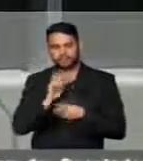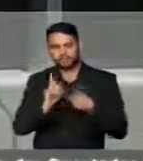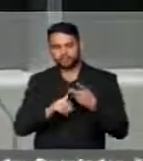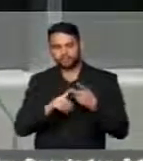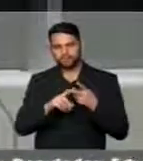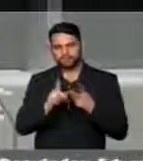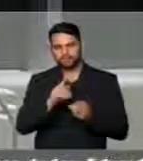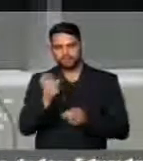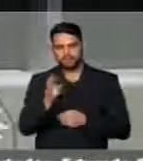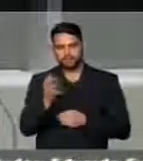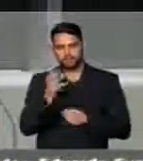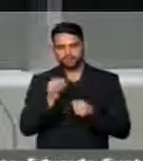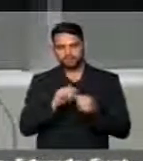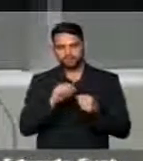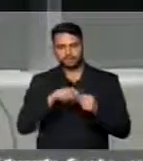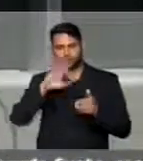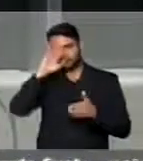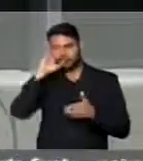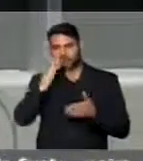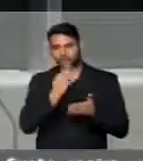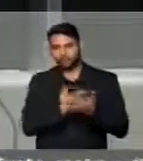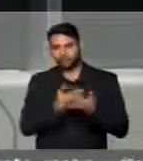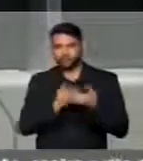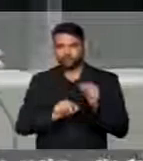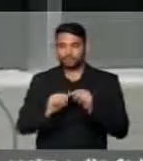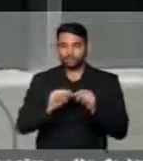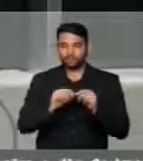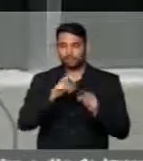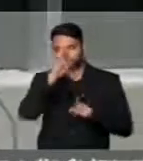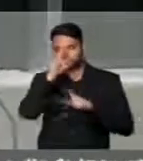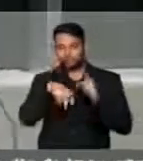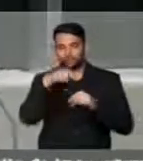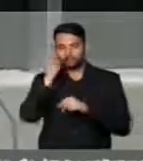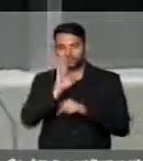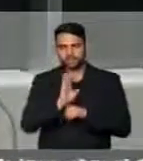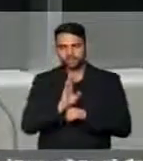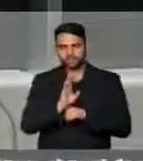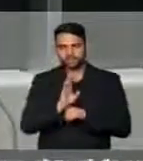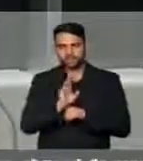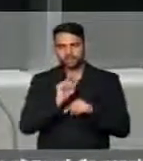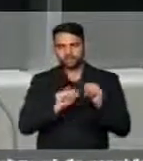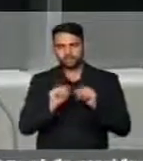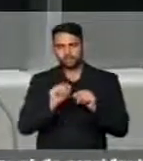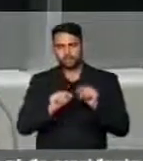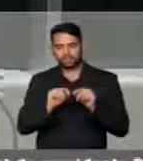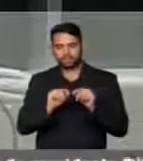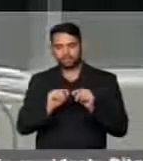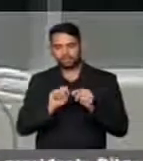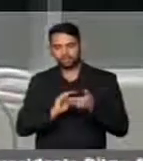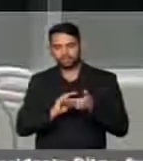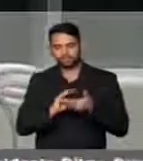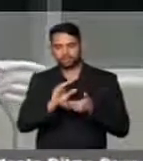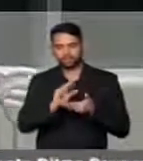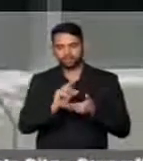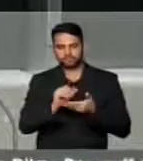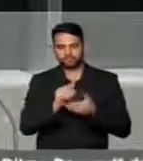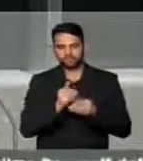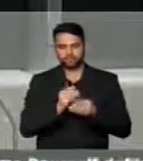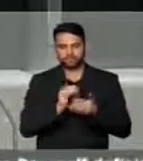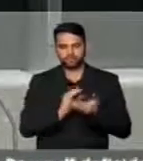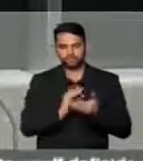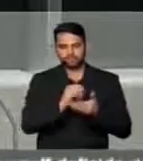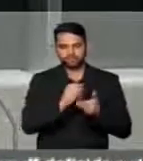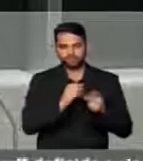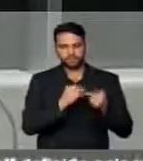E os petistas querem fazer crer ao povo brasileiro que as doações feitas para os partidos de